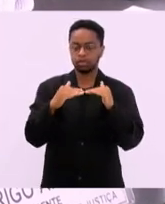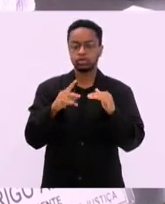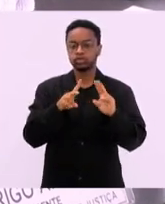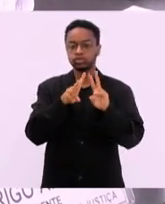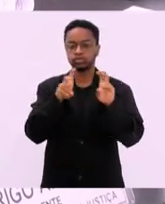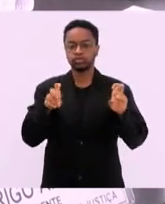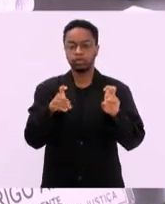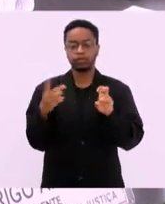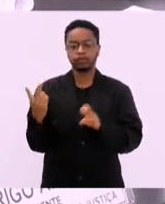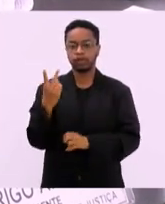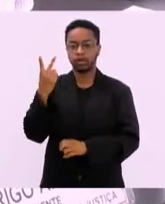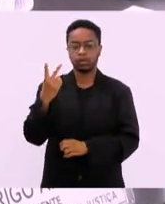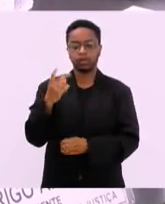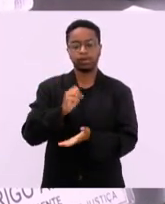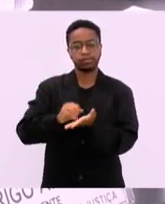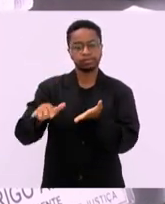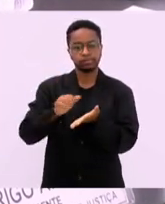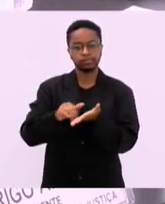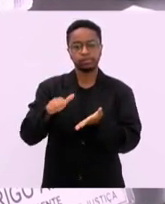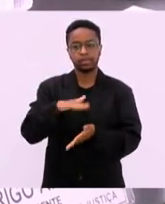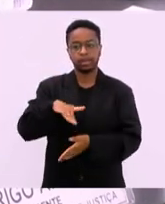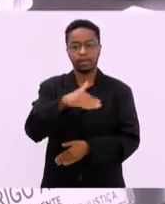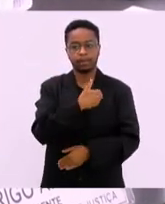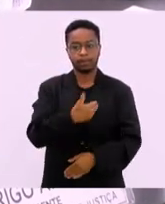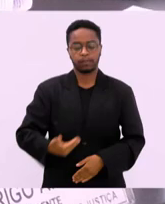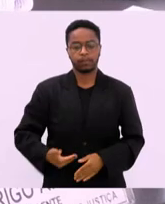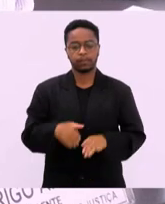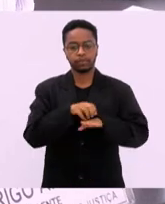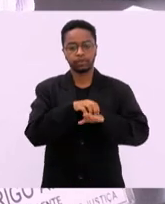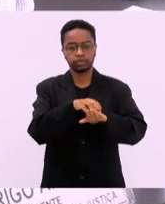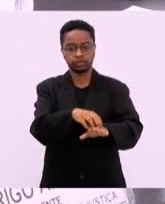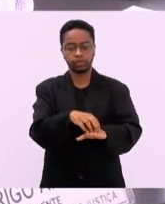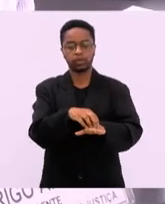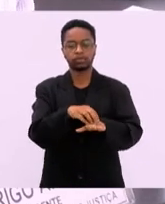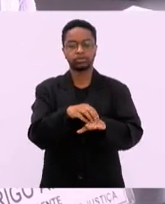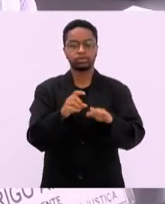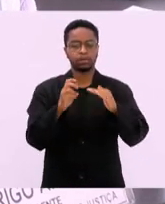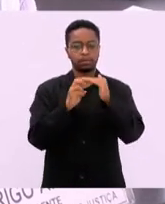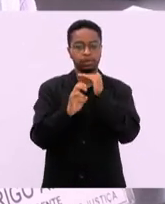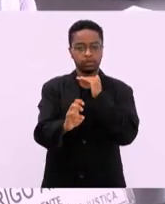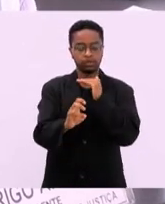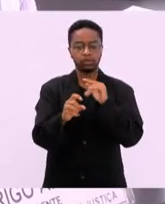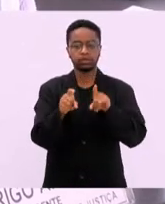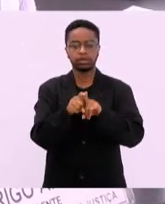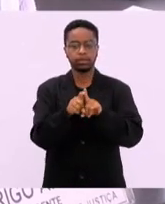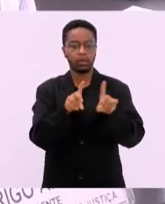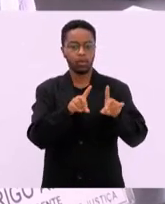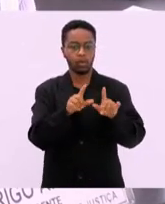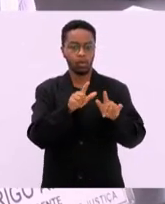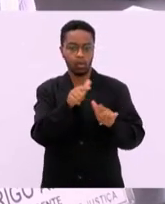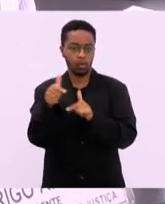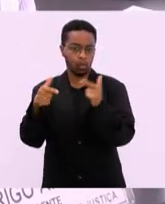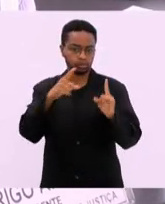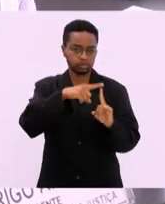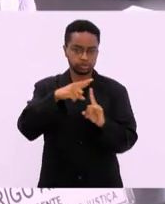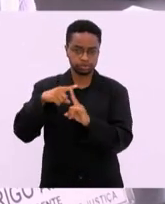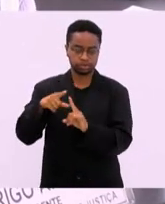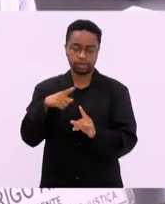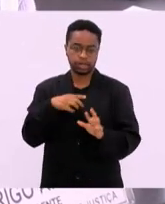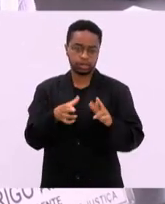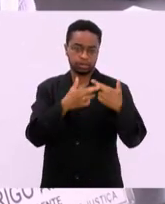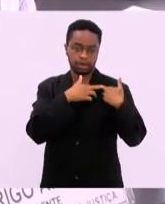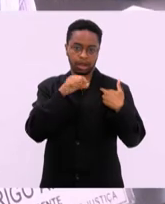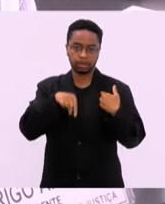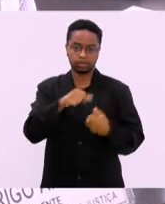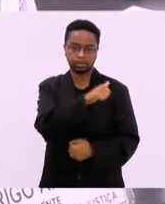do Serviço Público de Transporte Coletivo Intermunicipal, Metroviário e demais modais sobre a responsabilidade do Estado do Rio de